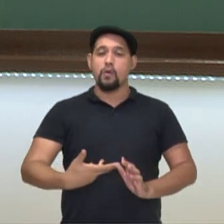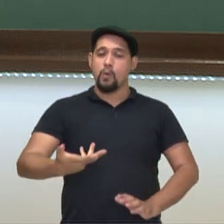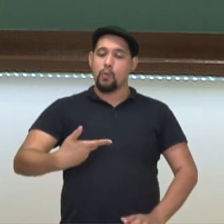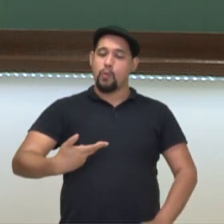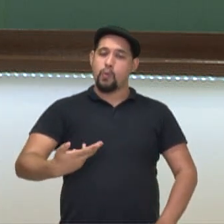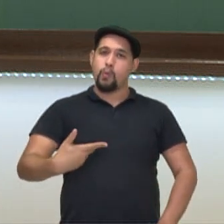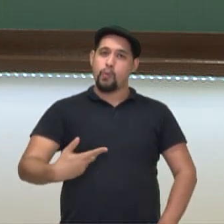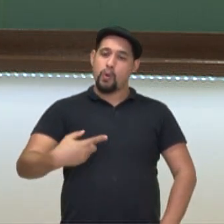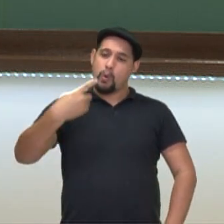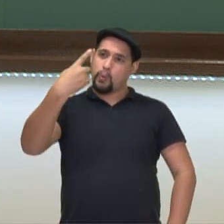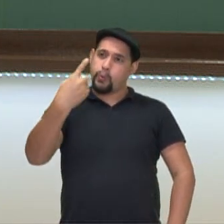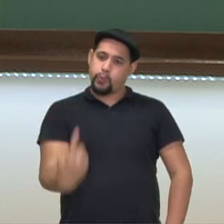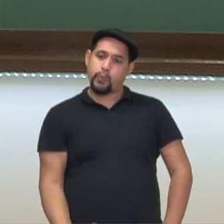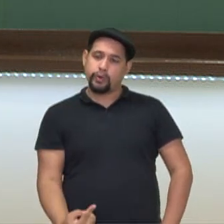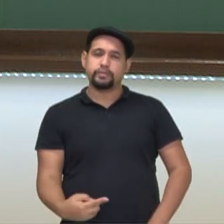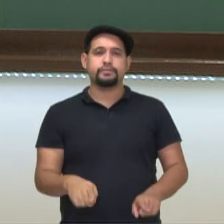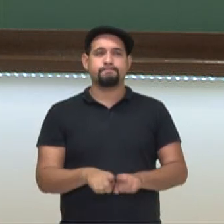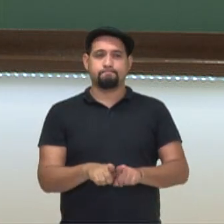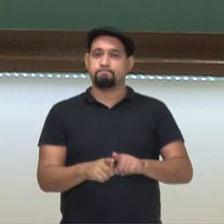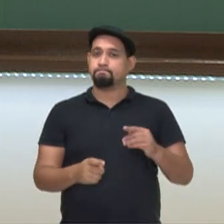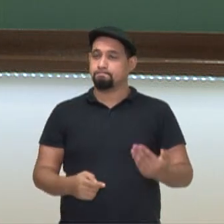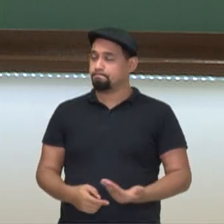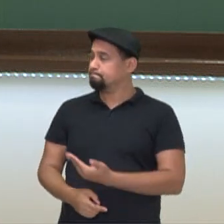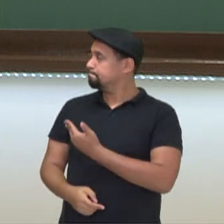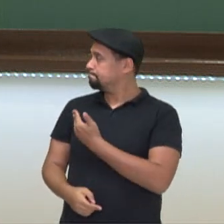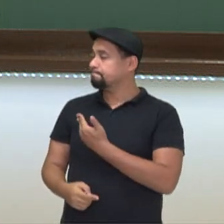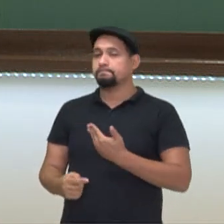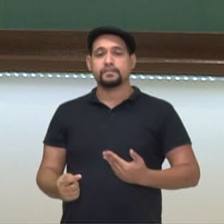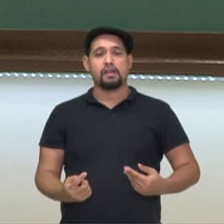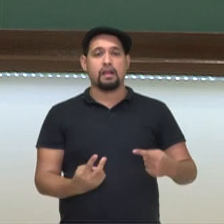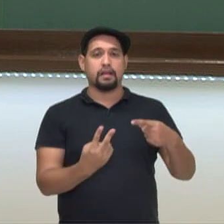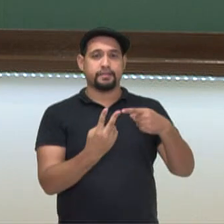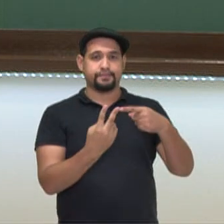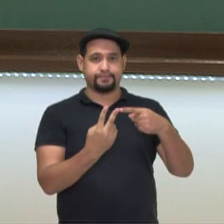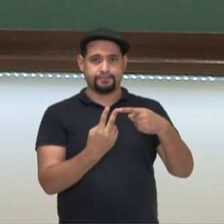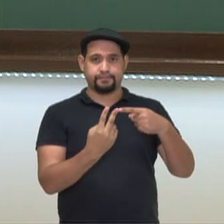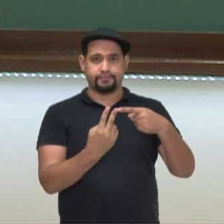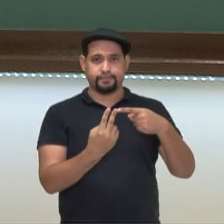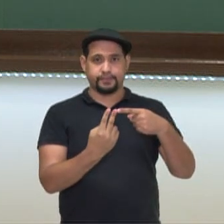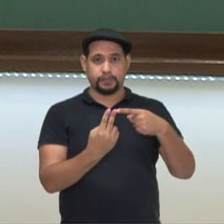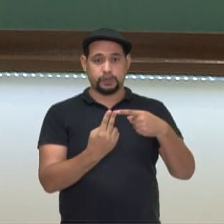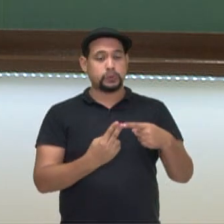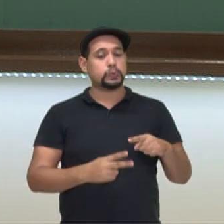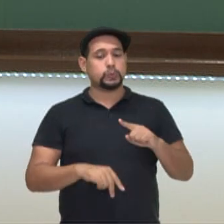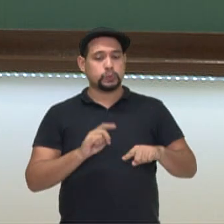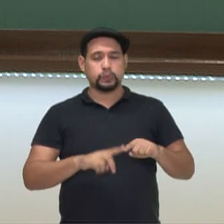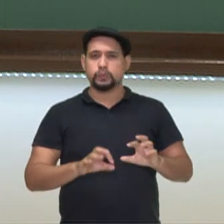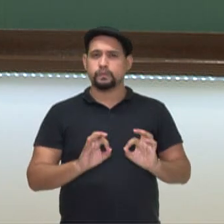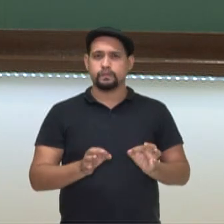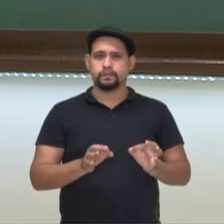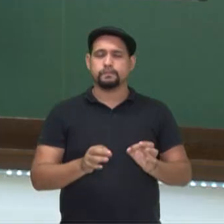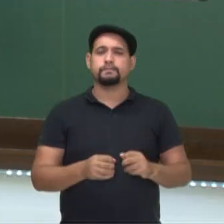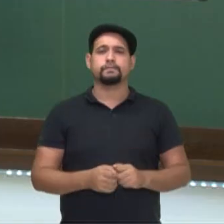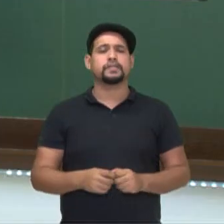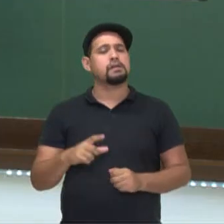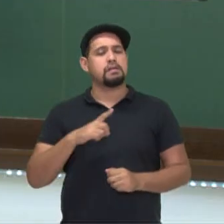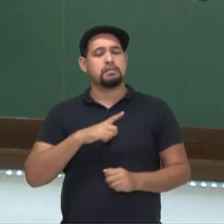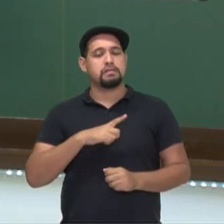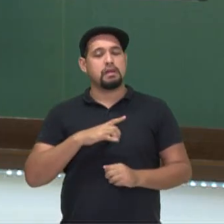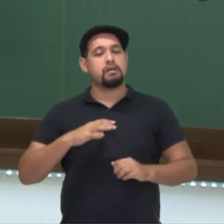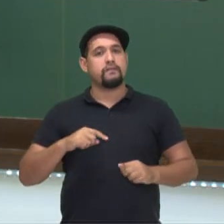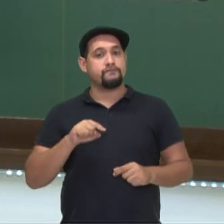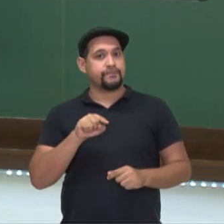com que ele cai, ela é dada por essa ideia aqui. Raiz quadrada do produto, ou seja, tem uma